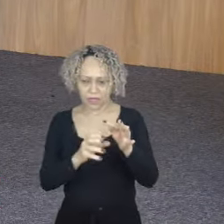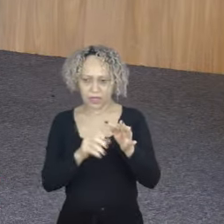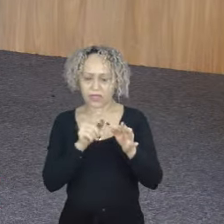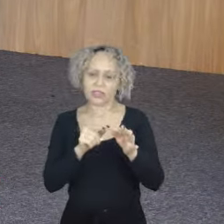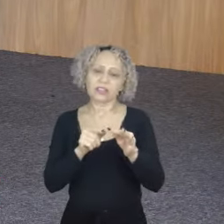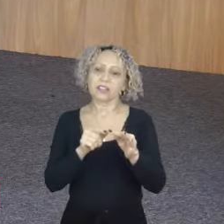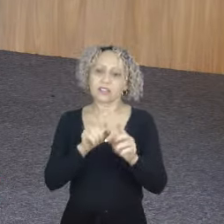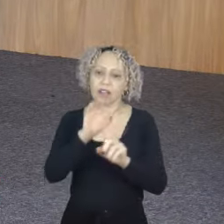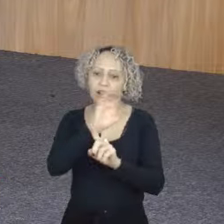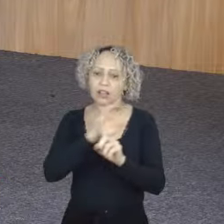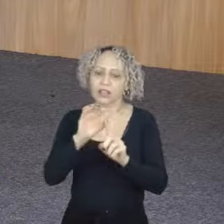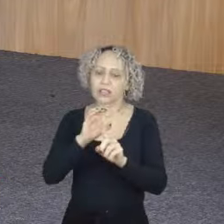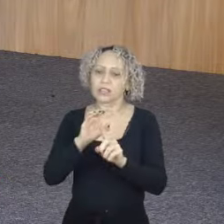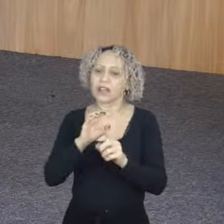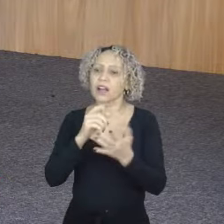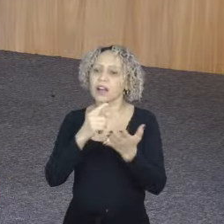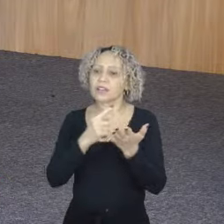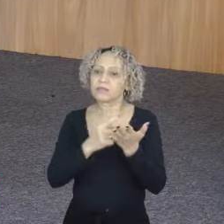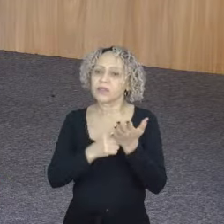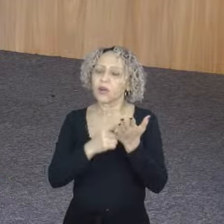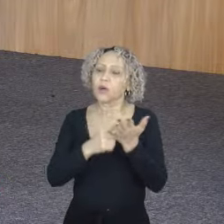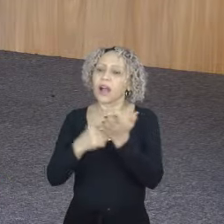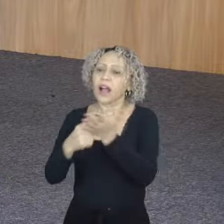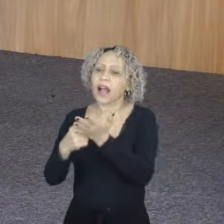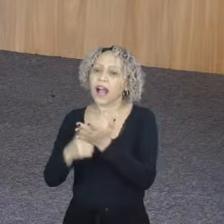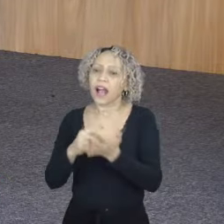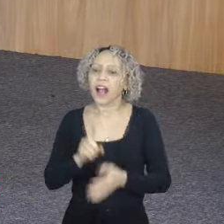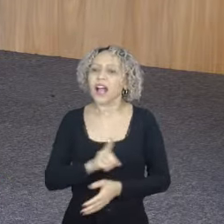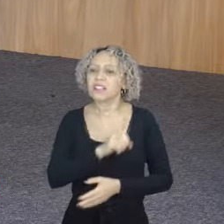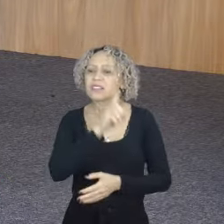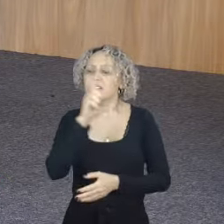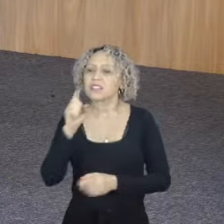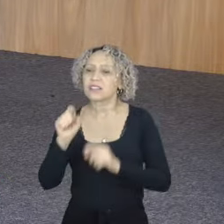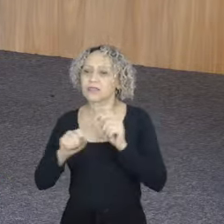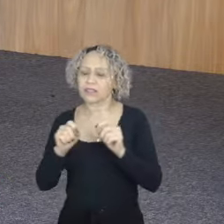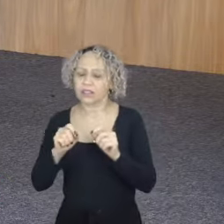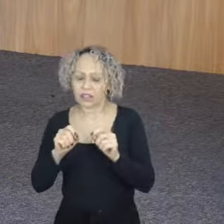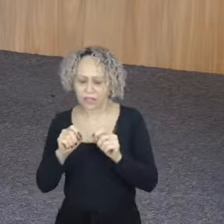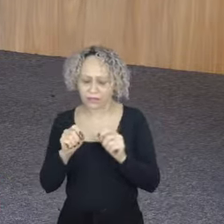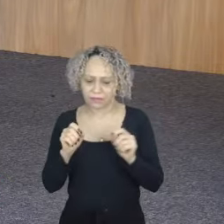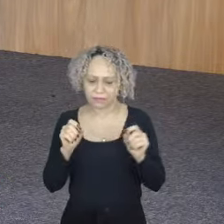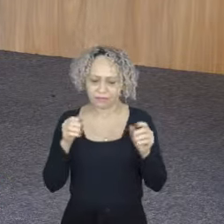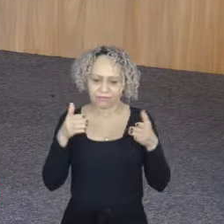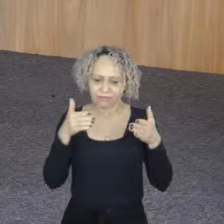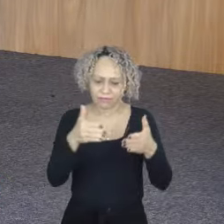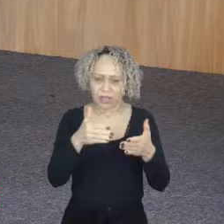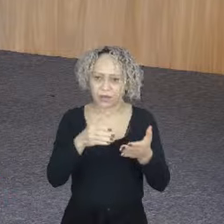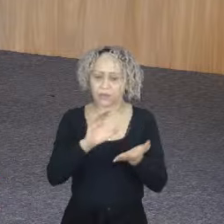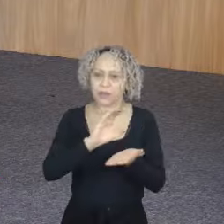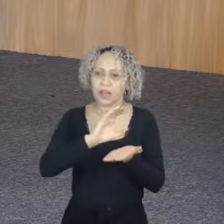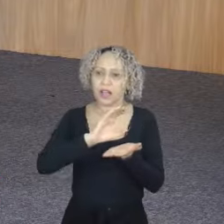de recursos do Fundo Especial de Financiamento de Campanha, que são destinados a mulheres